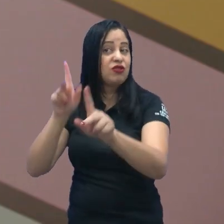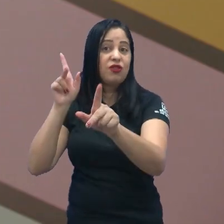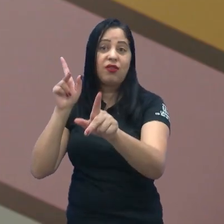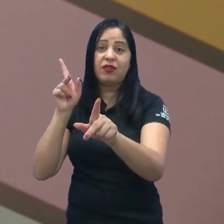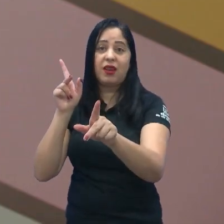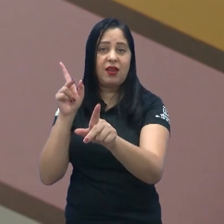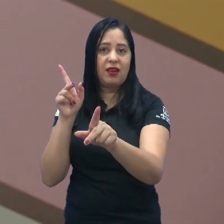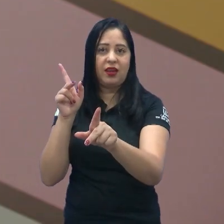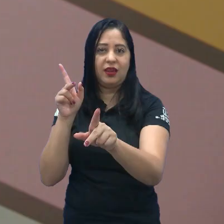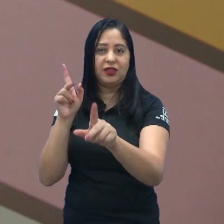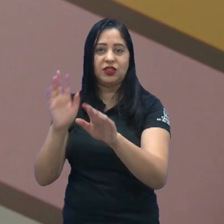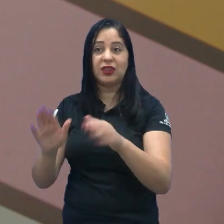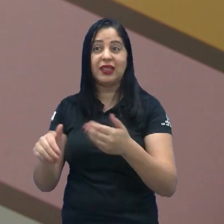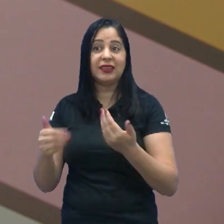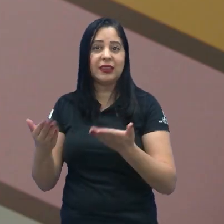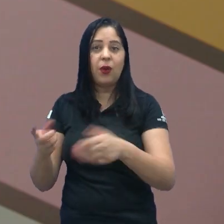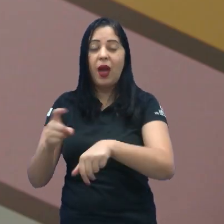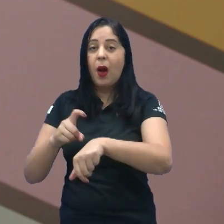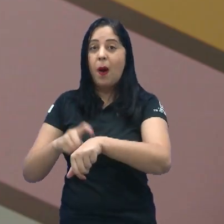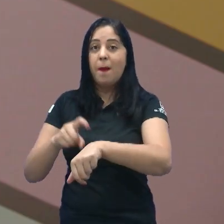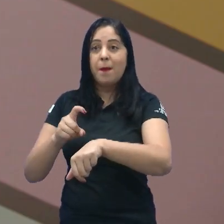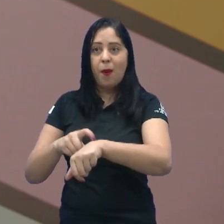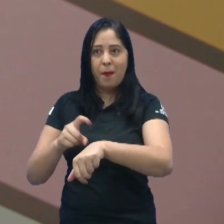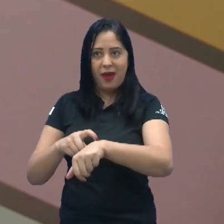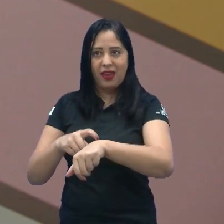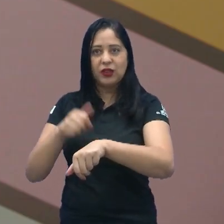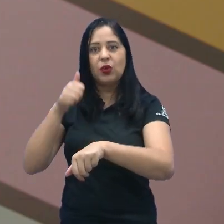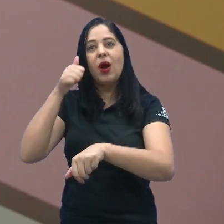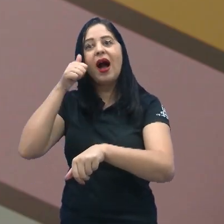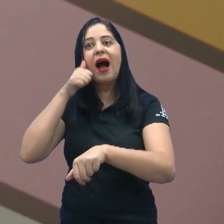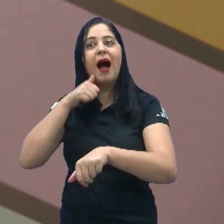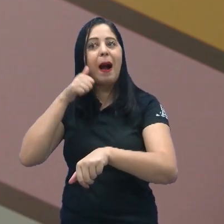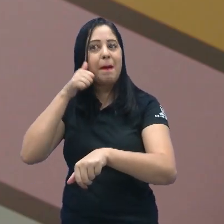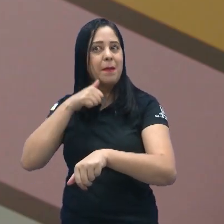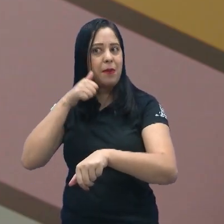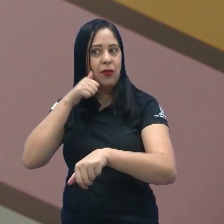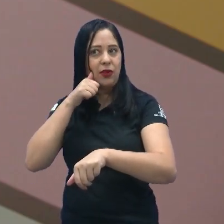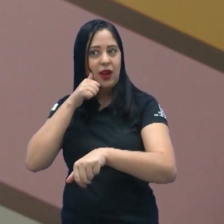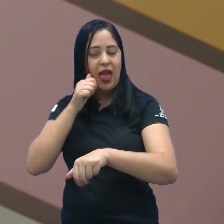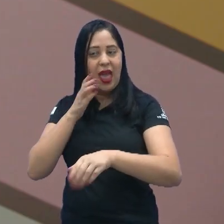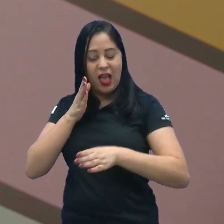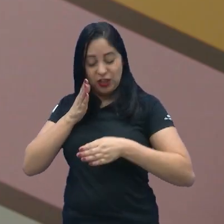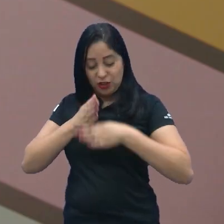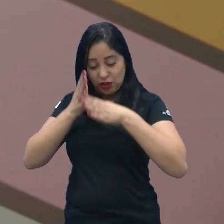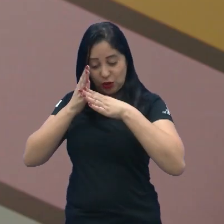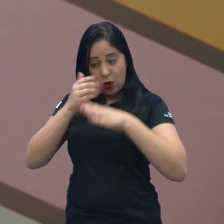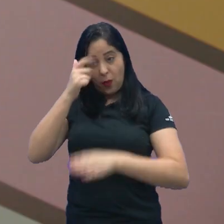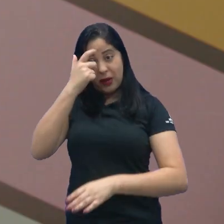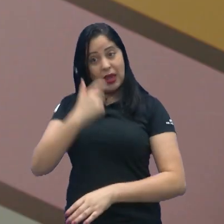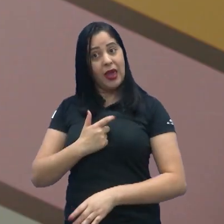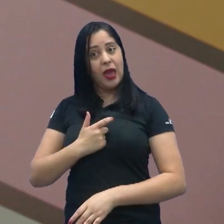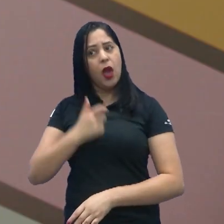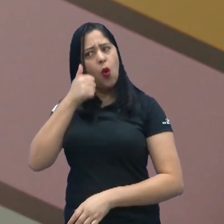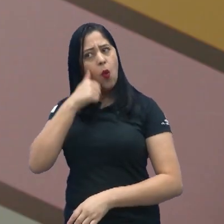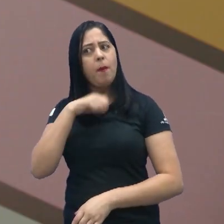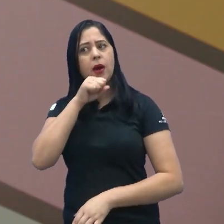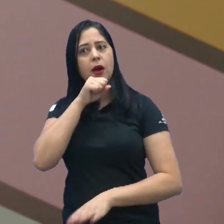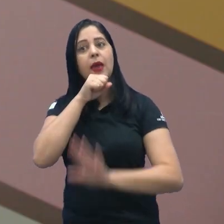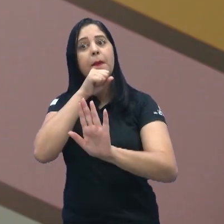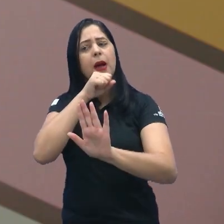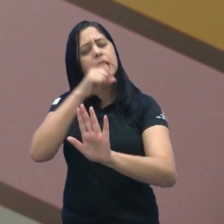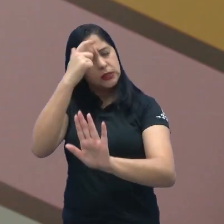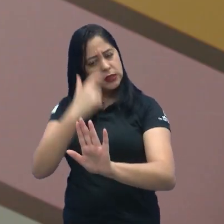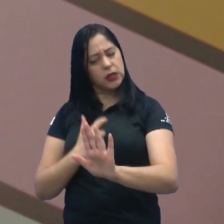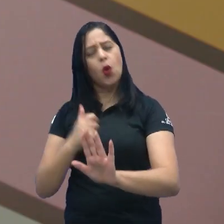é um momento que ela começa a se descobrir enquanto mãe, mas ela não deixa de ser a mulher que ela sempre foi, né? Então